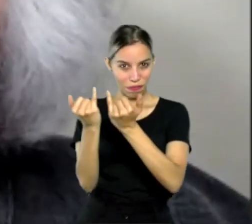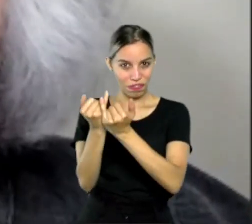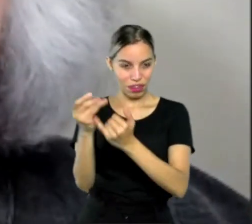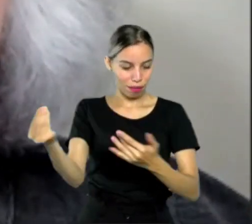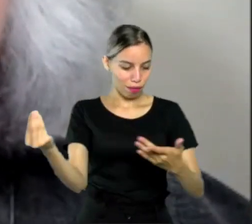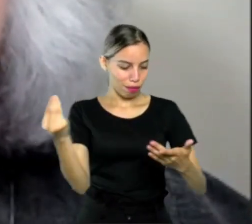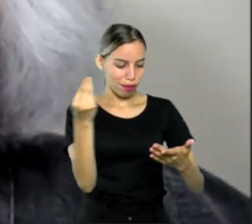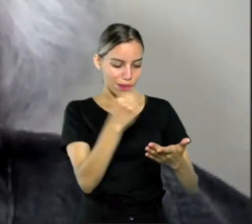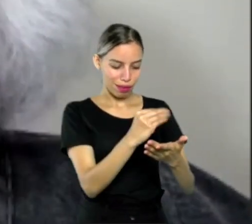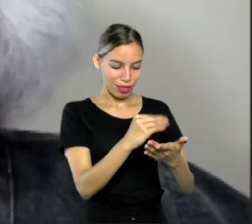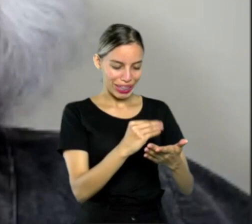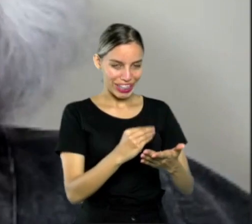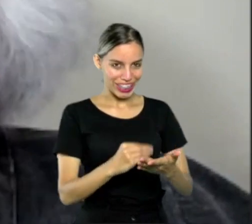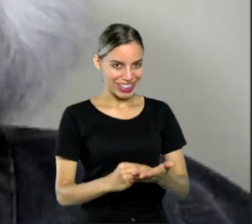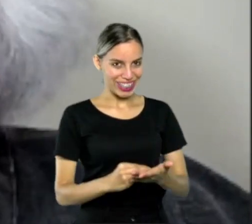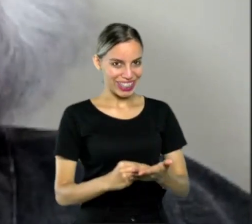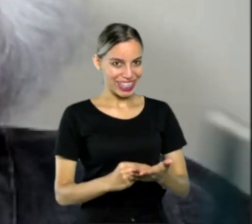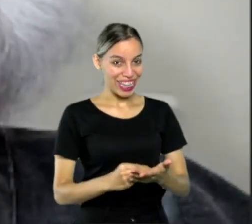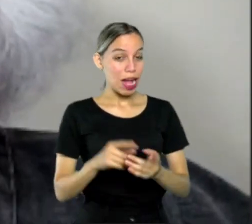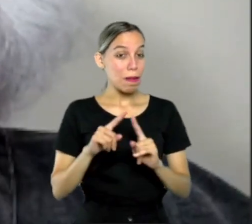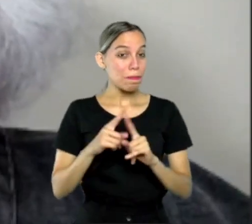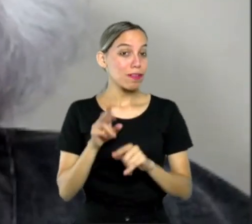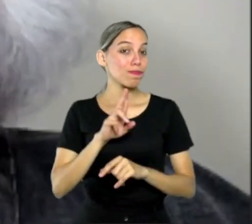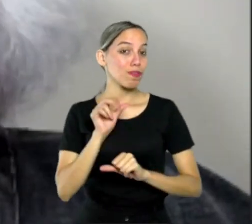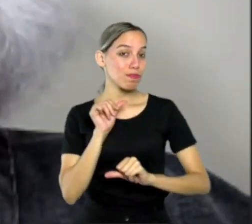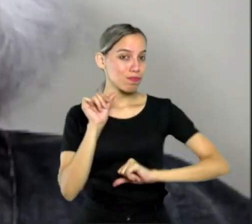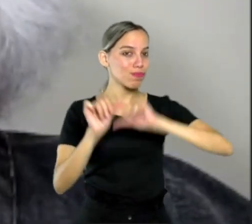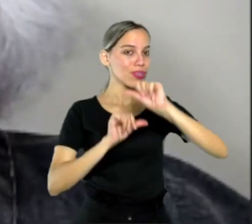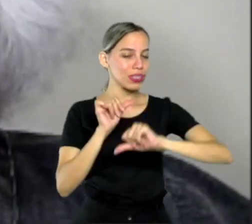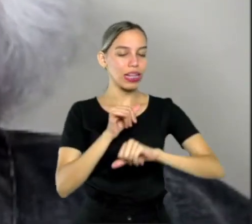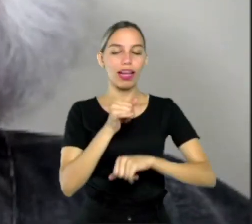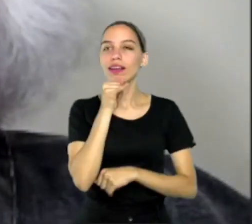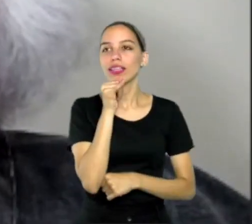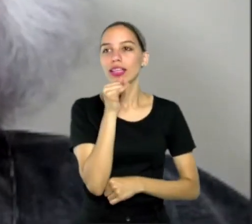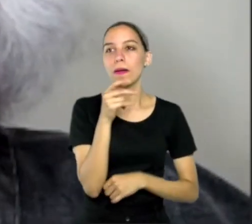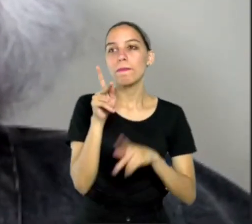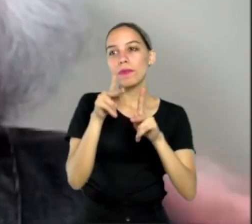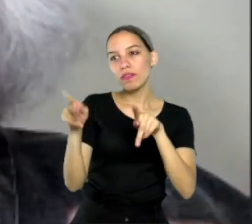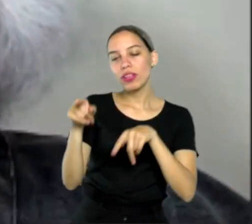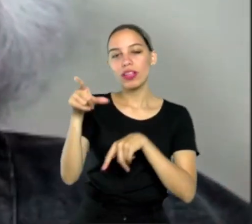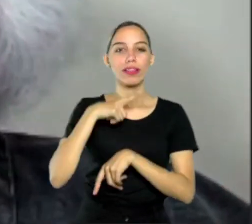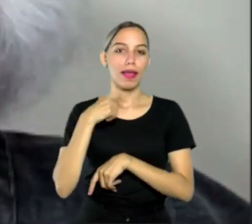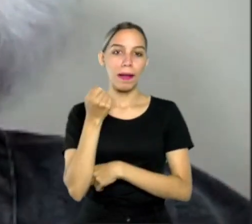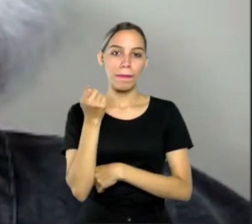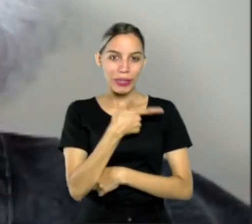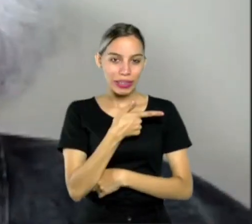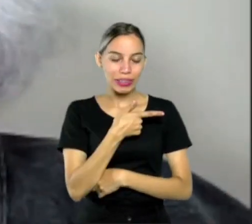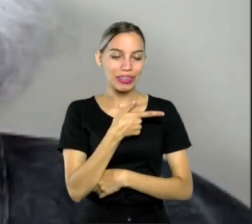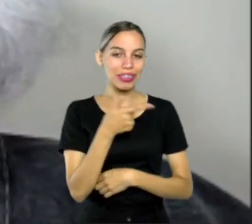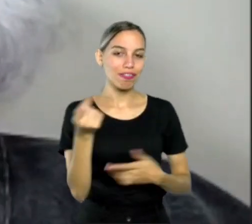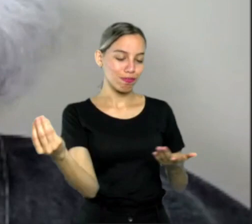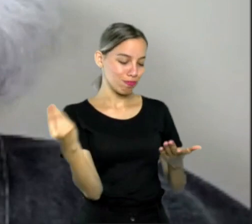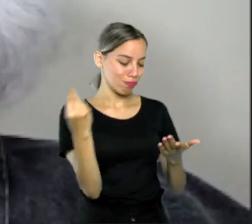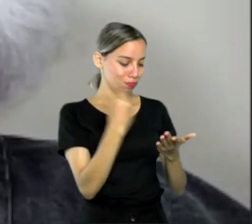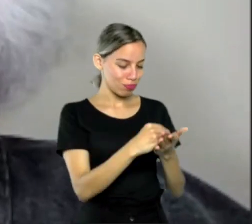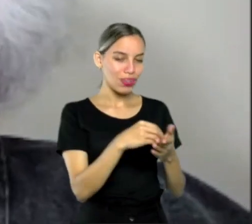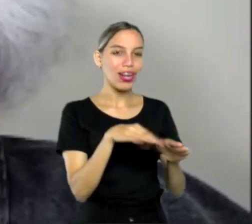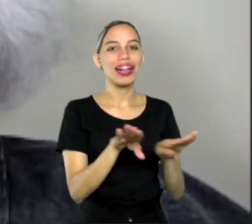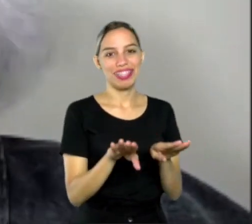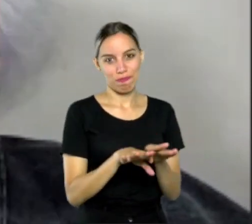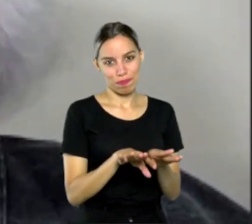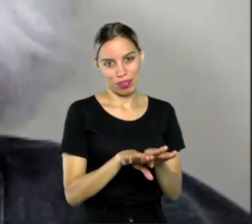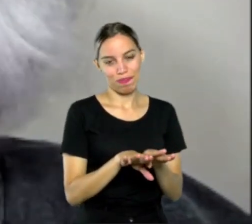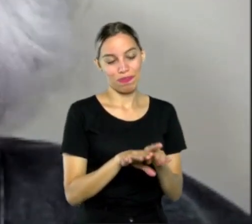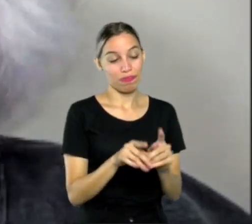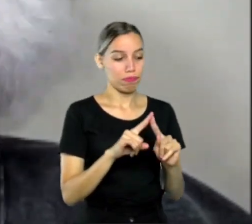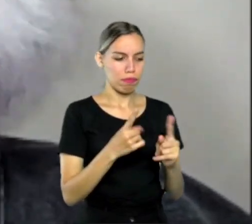também o que a gente queria falar dos professores, os apelidos, essas coisas todas, eu incluía nas trovas e fazia,